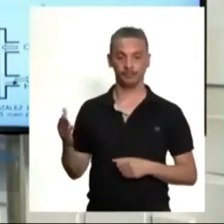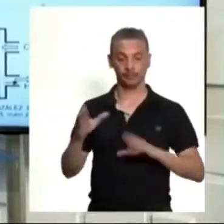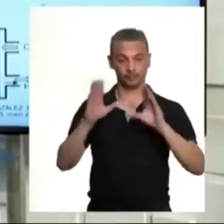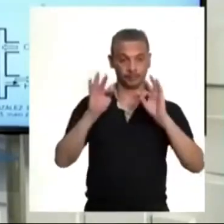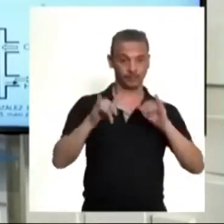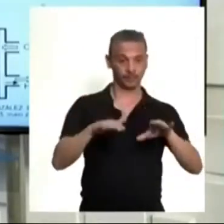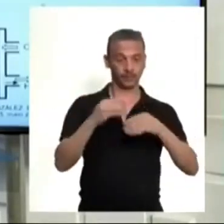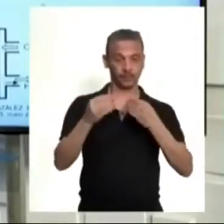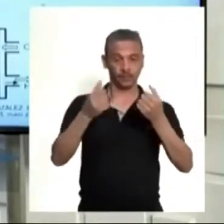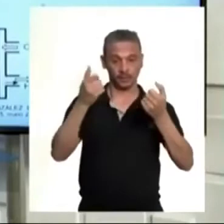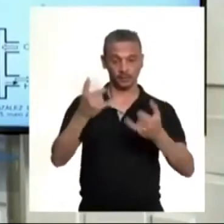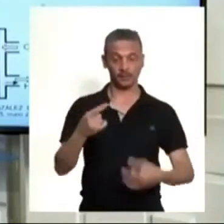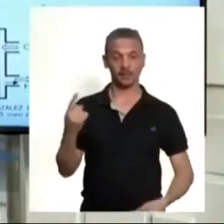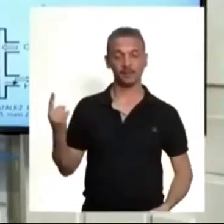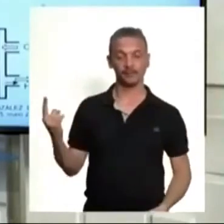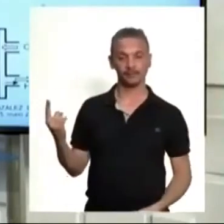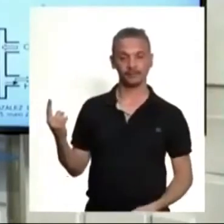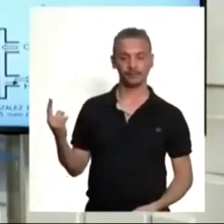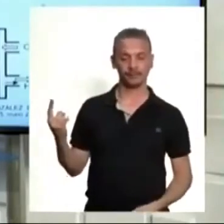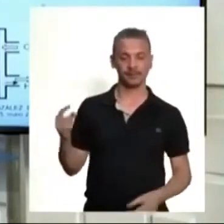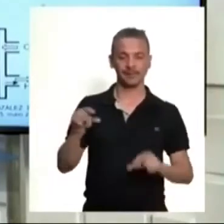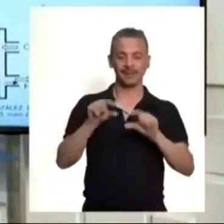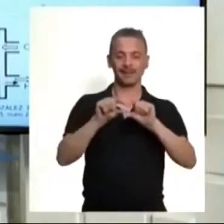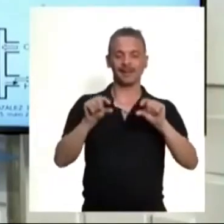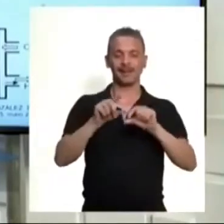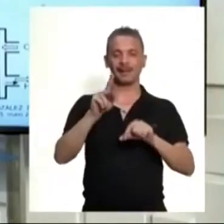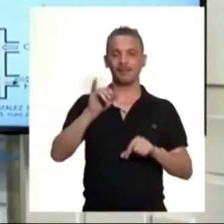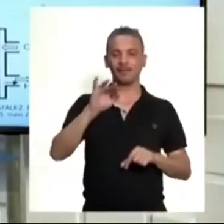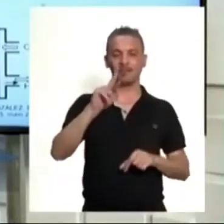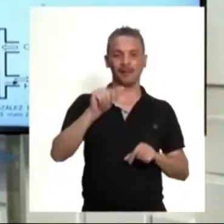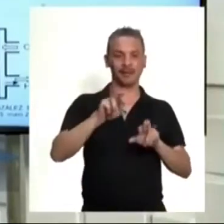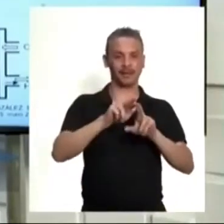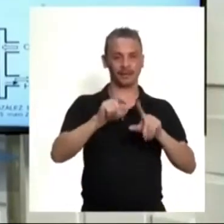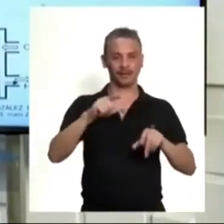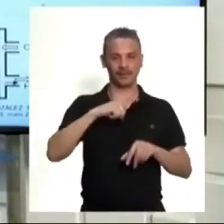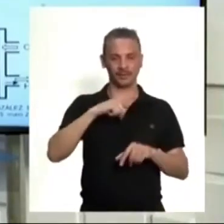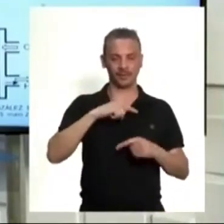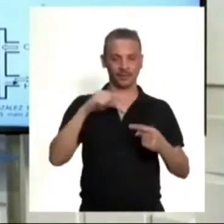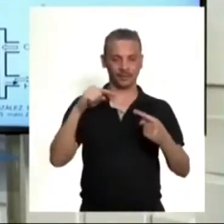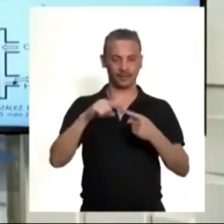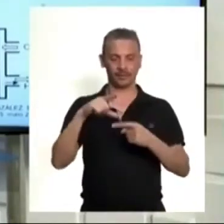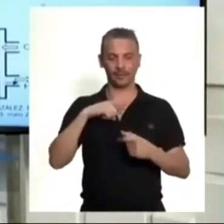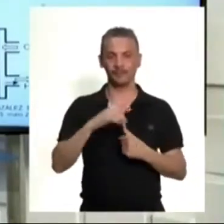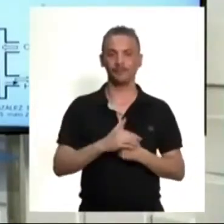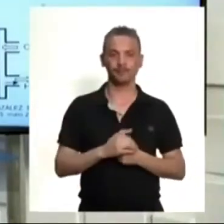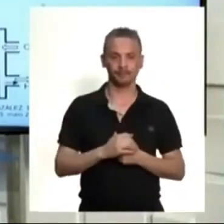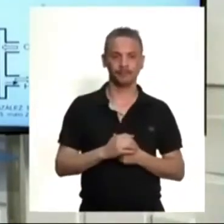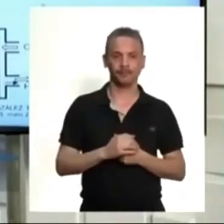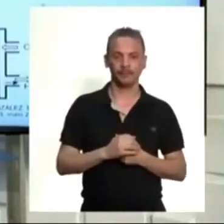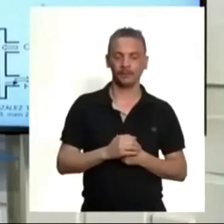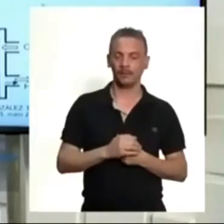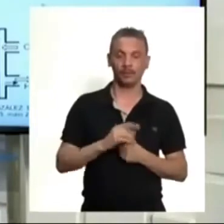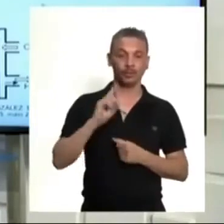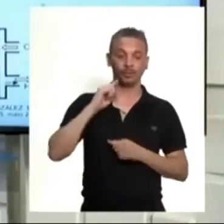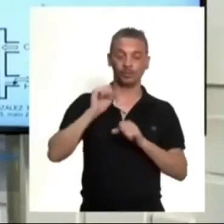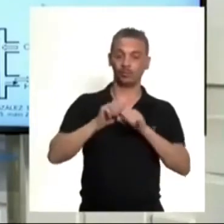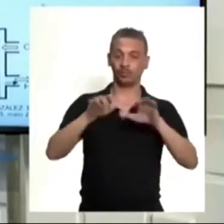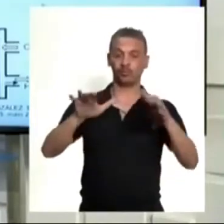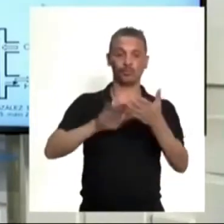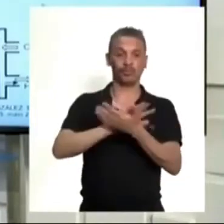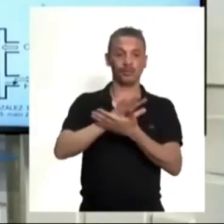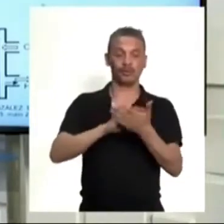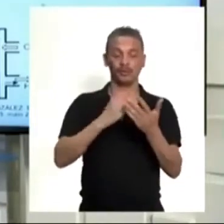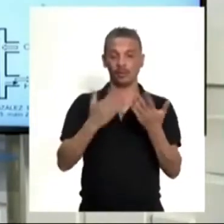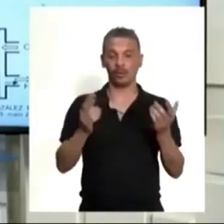finalizar aqui, que é uma questão que envolve uma pilha um pouquinho diferente, que é uma pilha alternativa aqui, gente, que é uma pilha que não polui nada, né? Até porque as